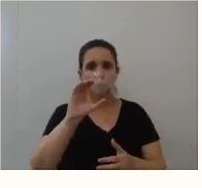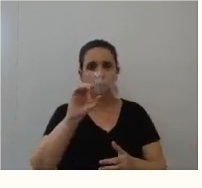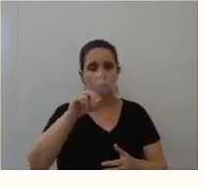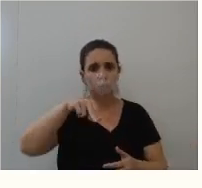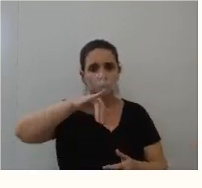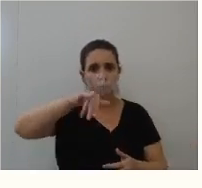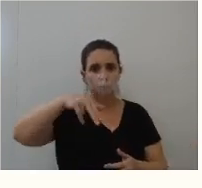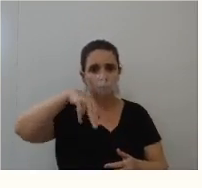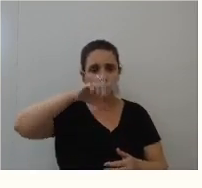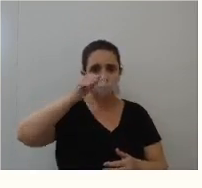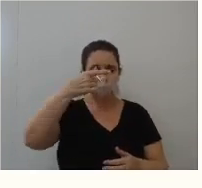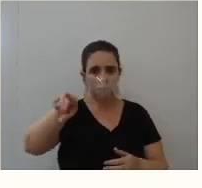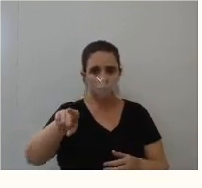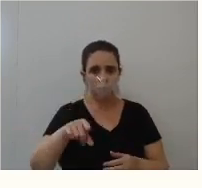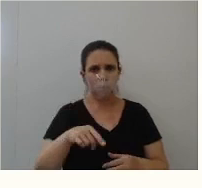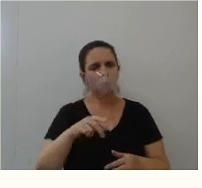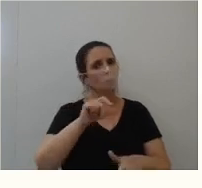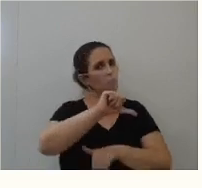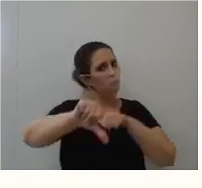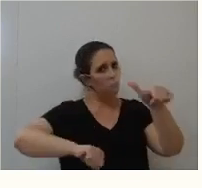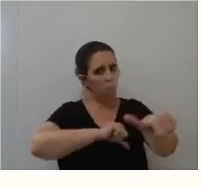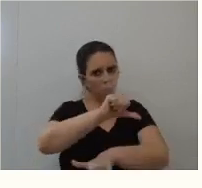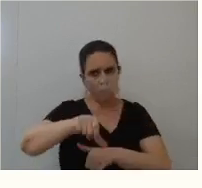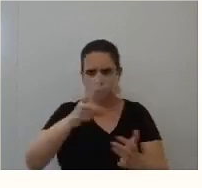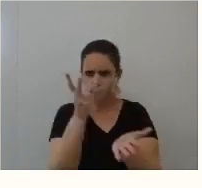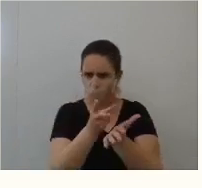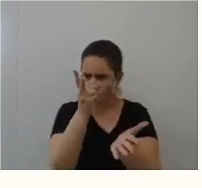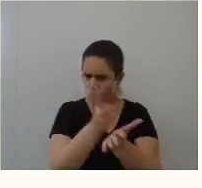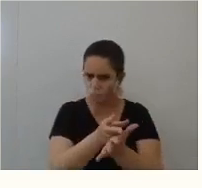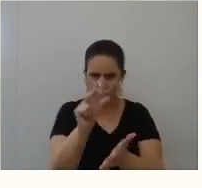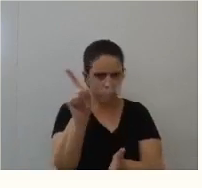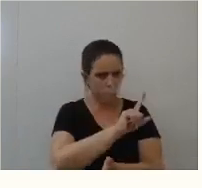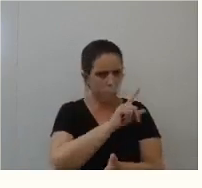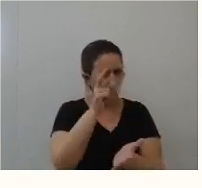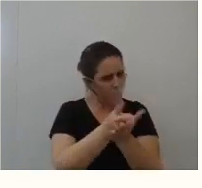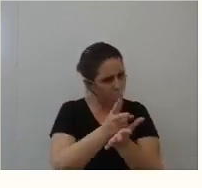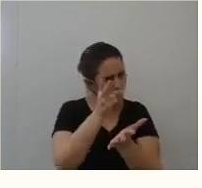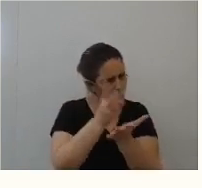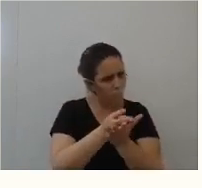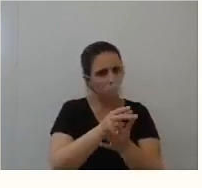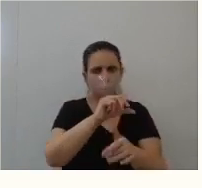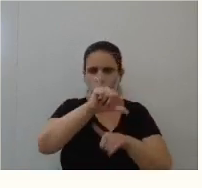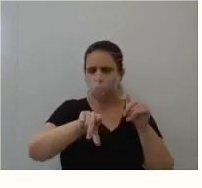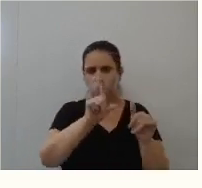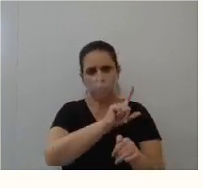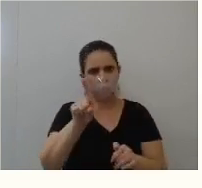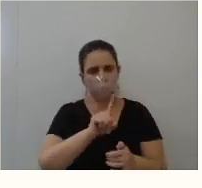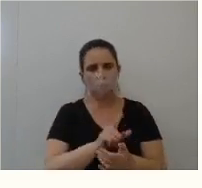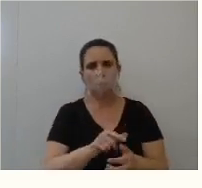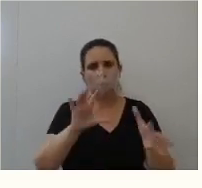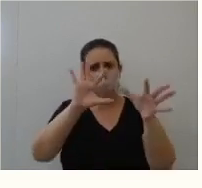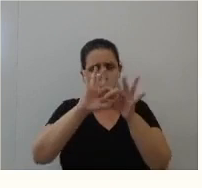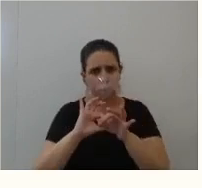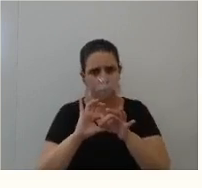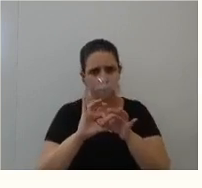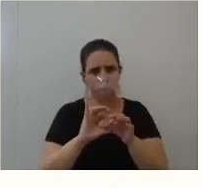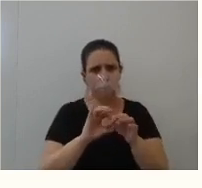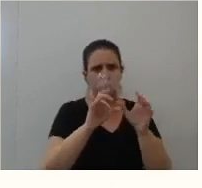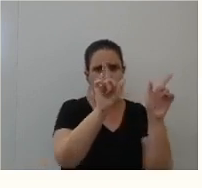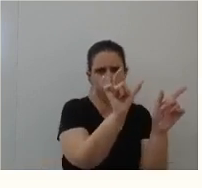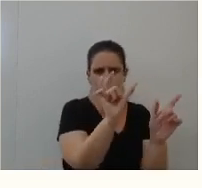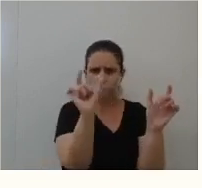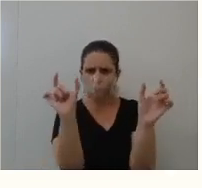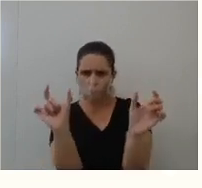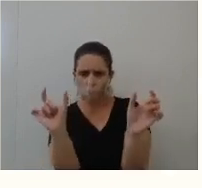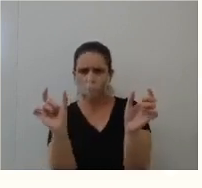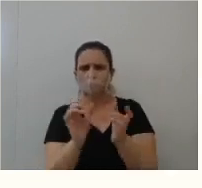classe gramatical invariável que serve para unir termos que desempenham a mesma função sintática.